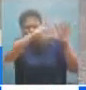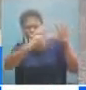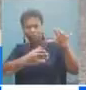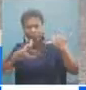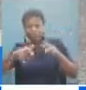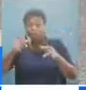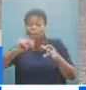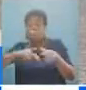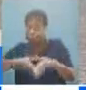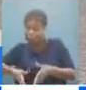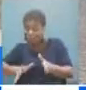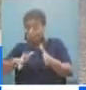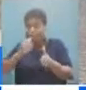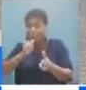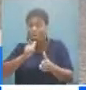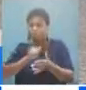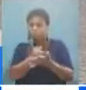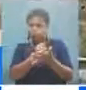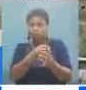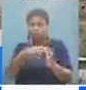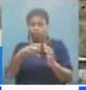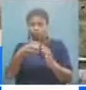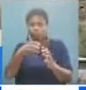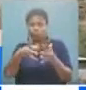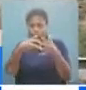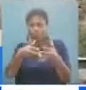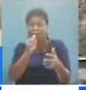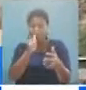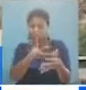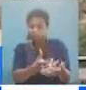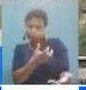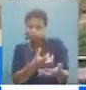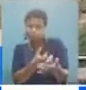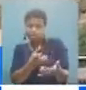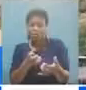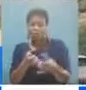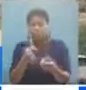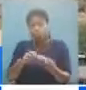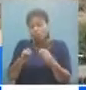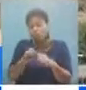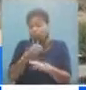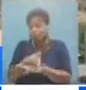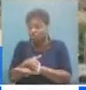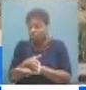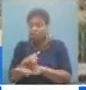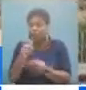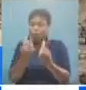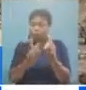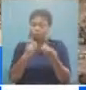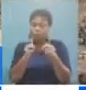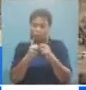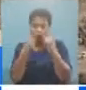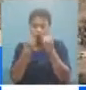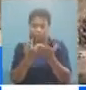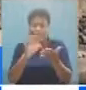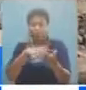de água, assoreamento de infraestruturas de drenagem, degradação de vias de acesso, são alguns problemas expostos neste plano de